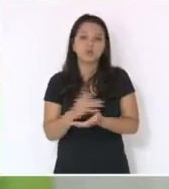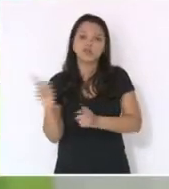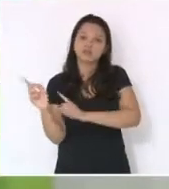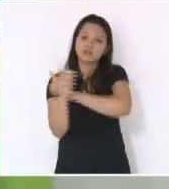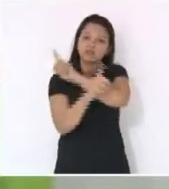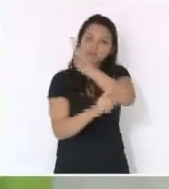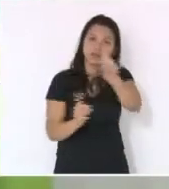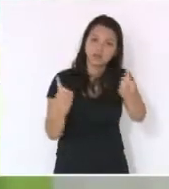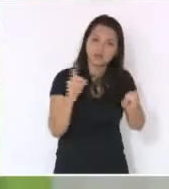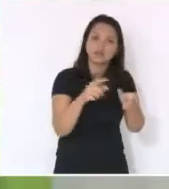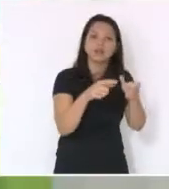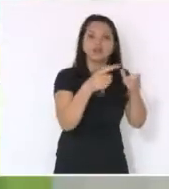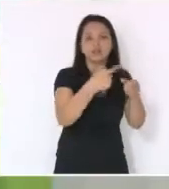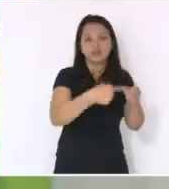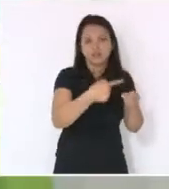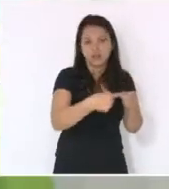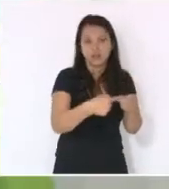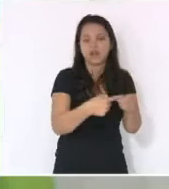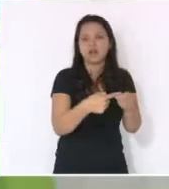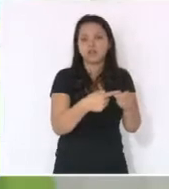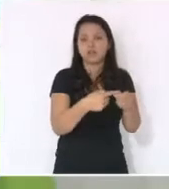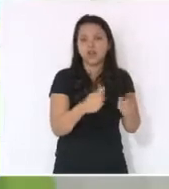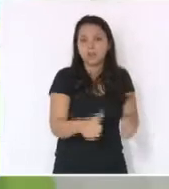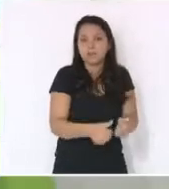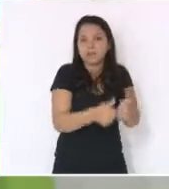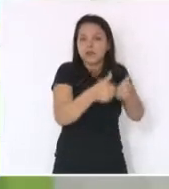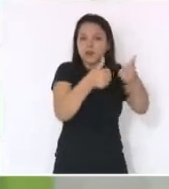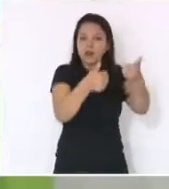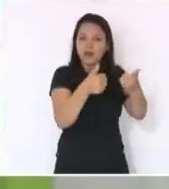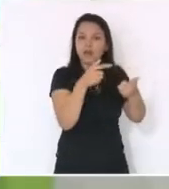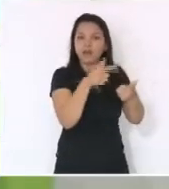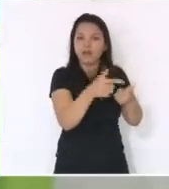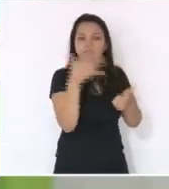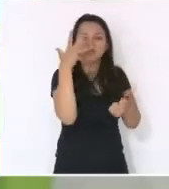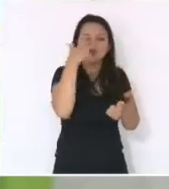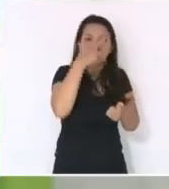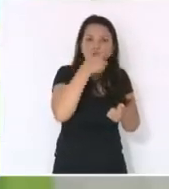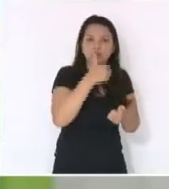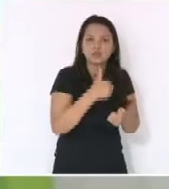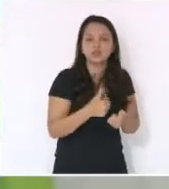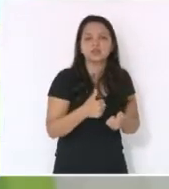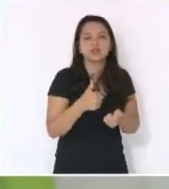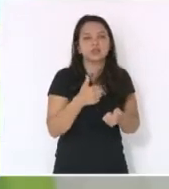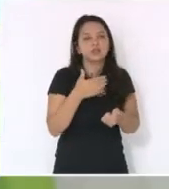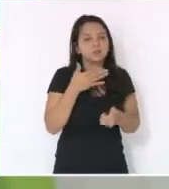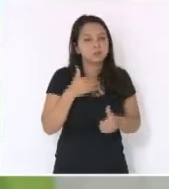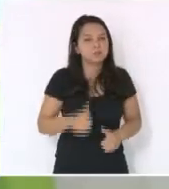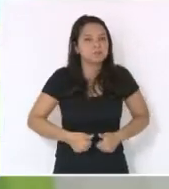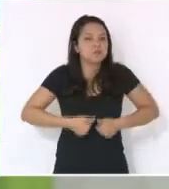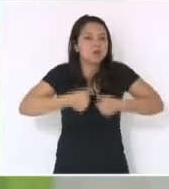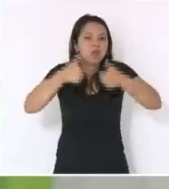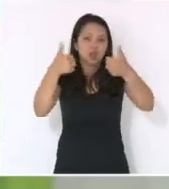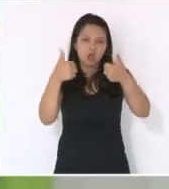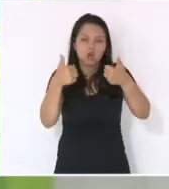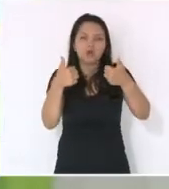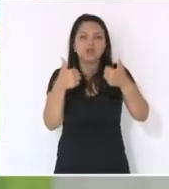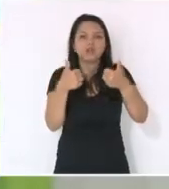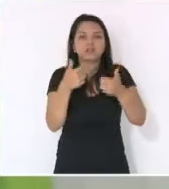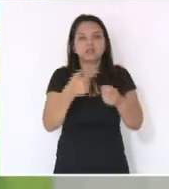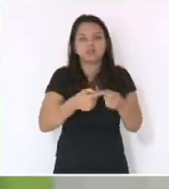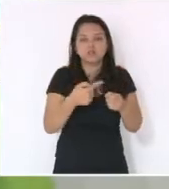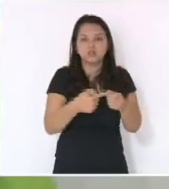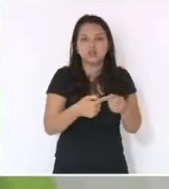nossa cidade numa bela cidade para se viver, uma das melhores cidades abaixo de 100 mil habitantes, deputado